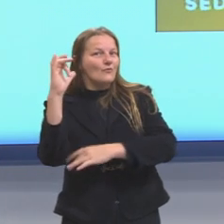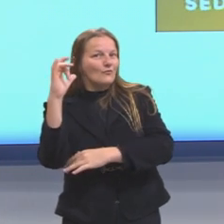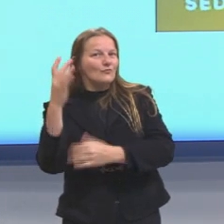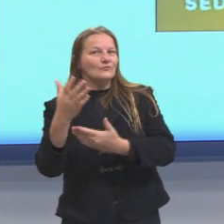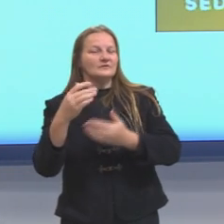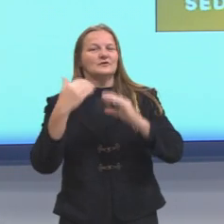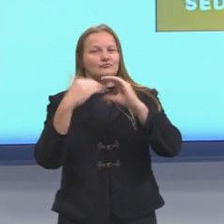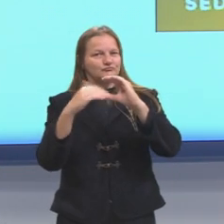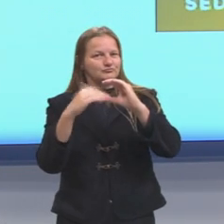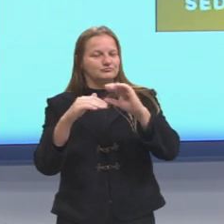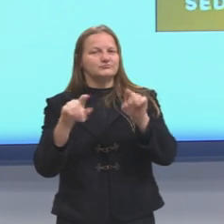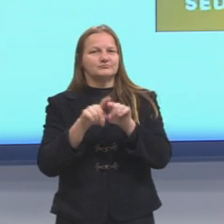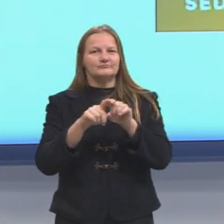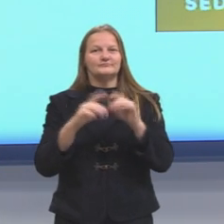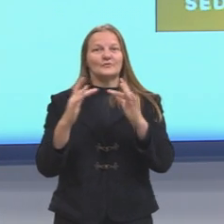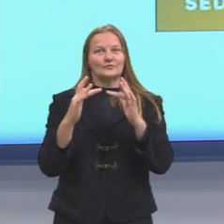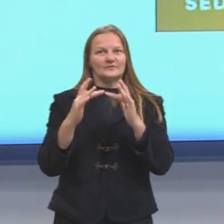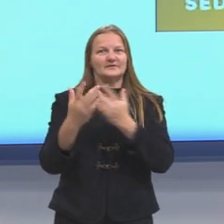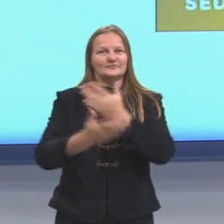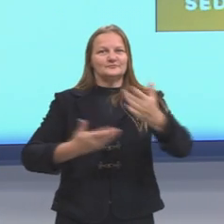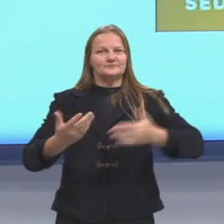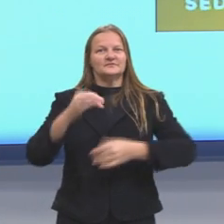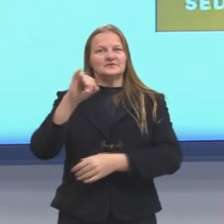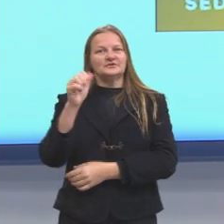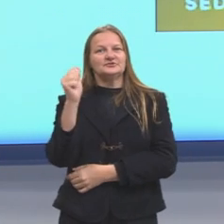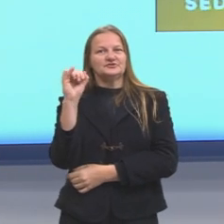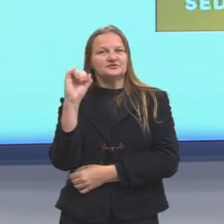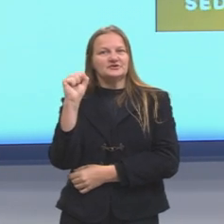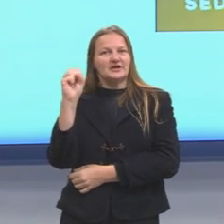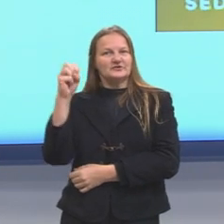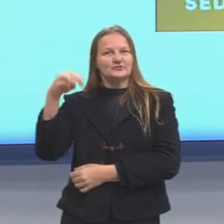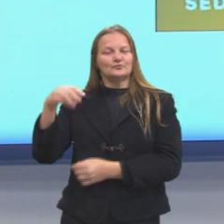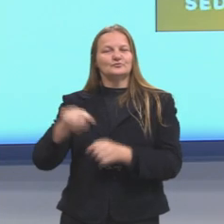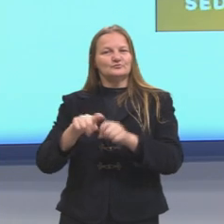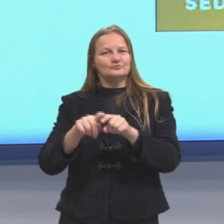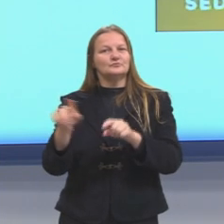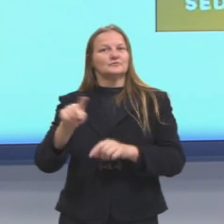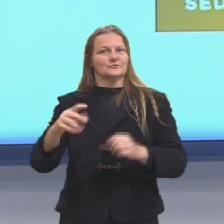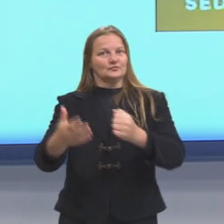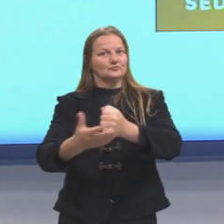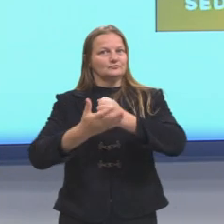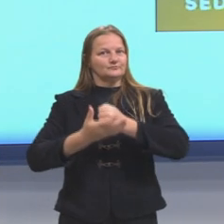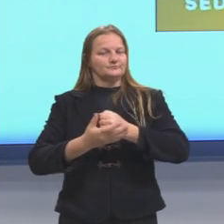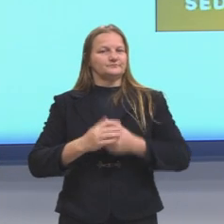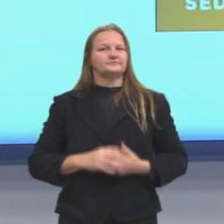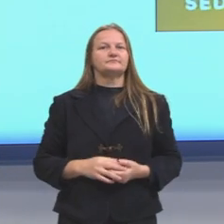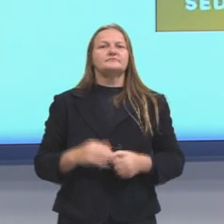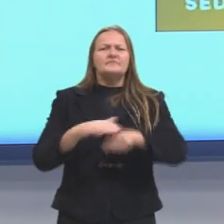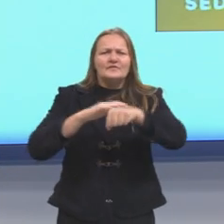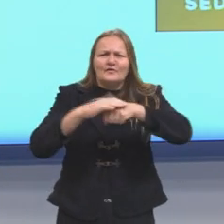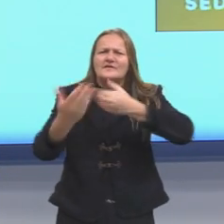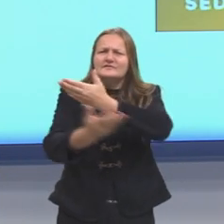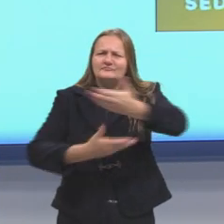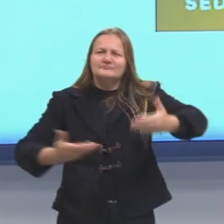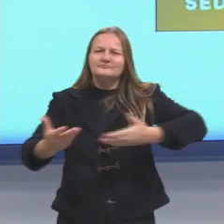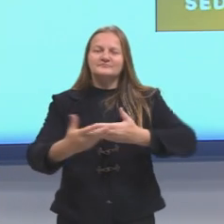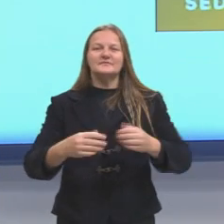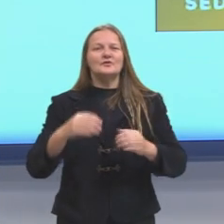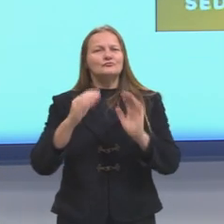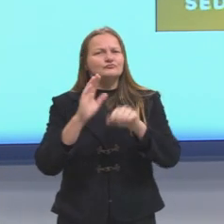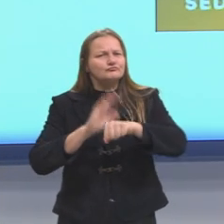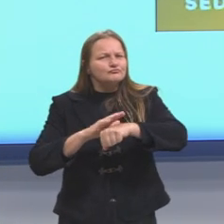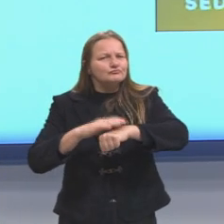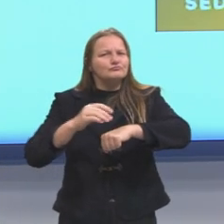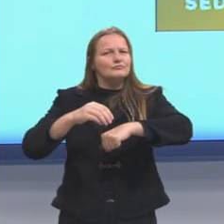ou pelo meu Instagram e também para o Jaílson procure usar em São Paulo nas redes sociais e converso com a gente né